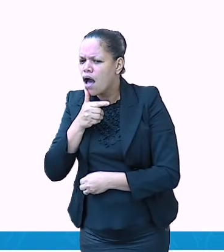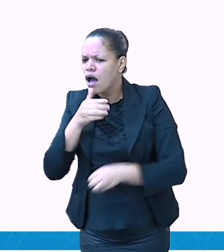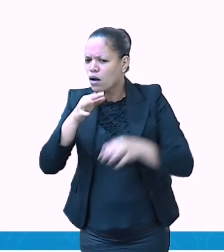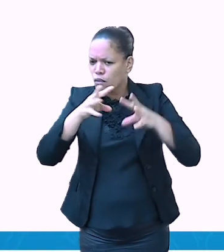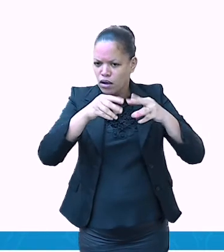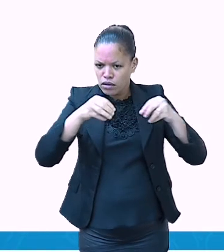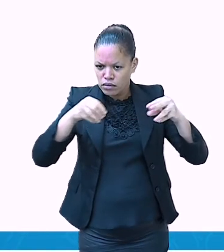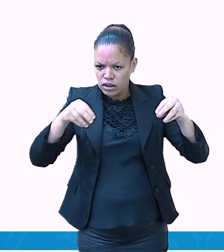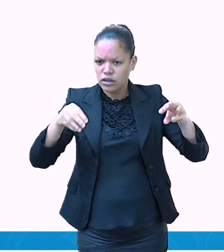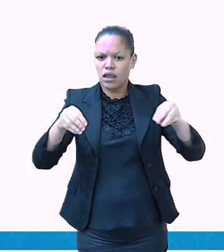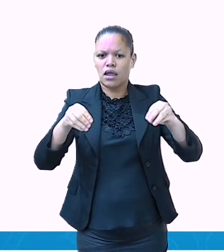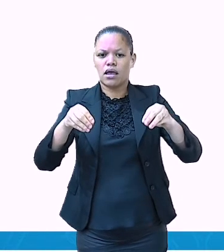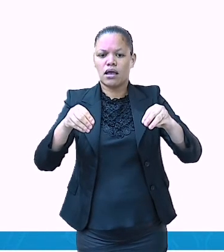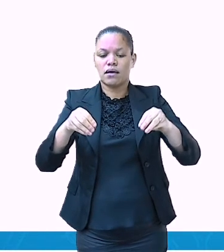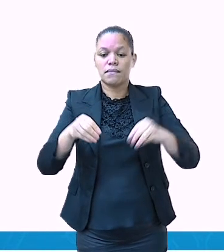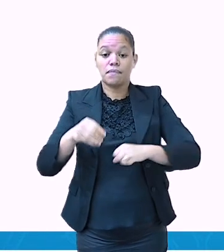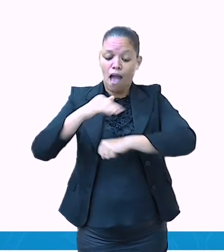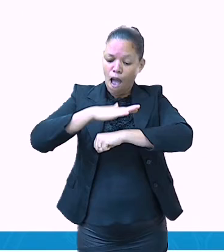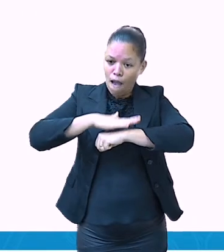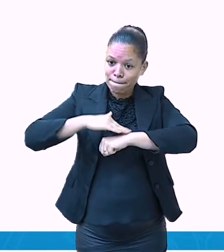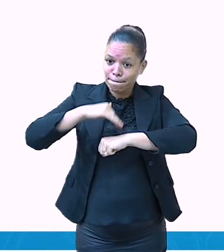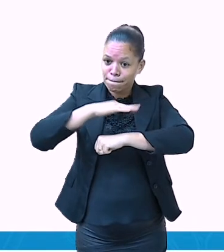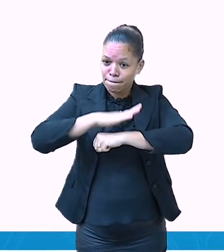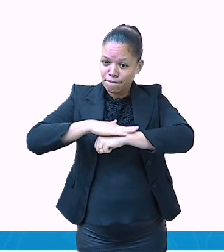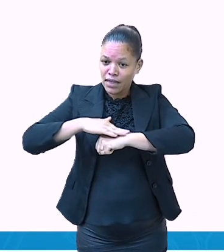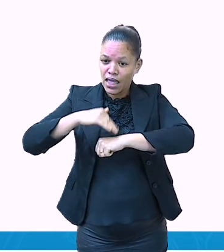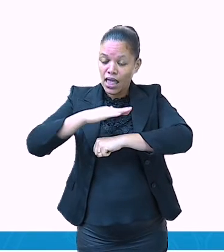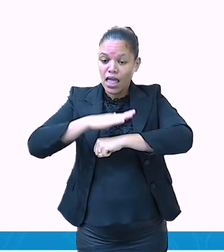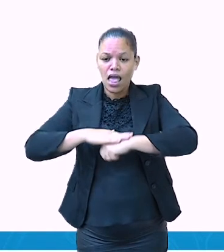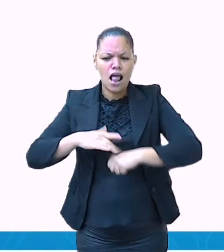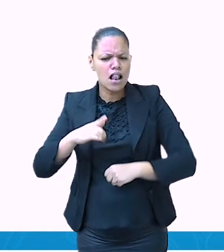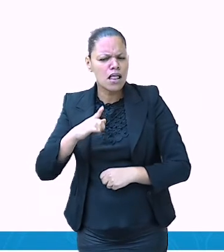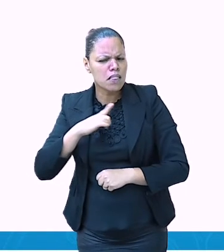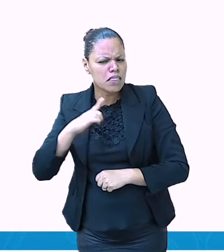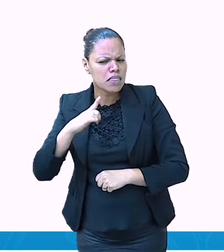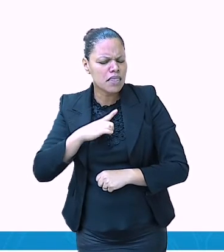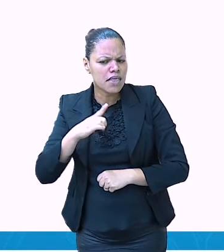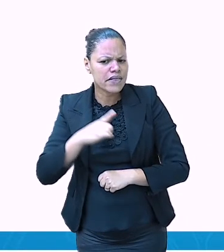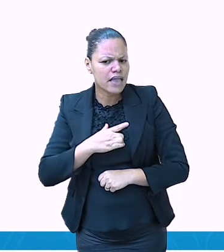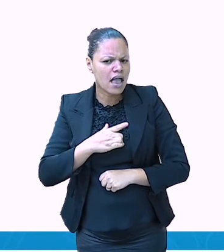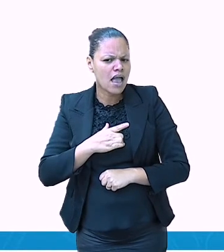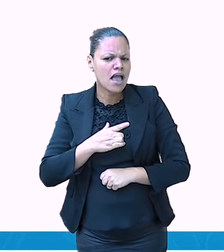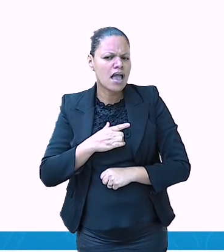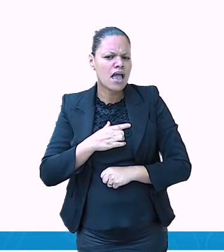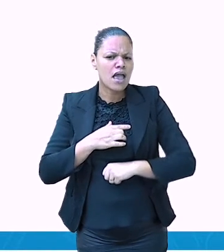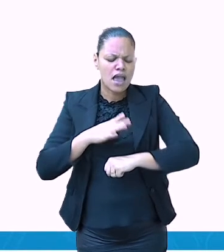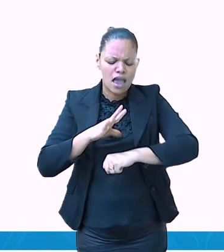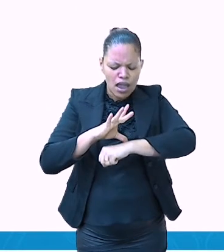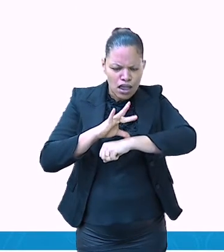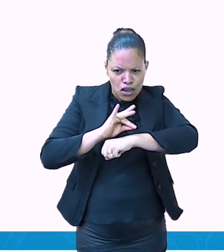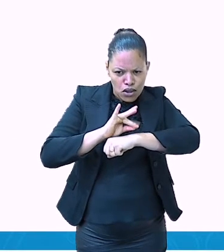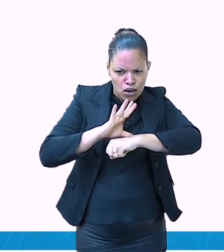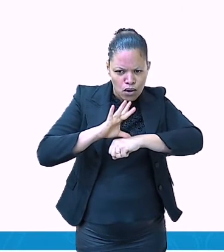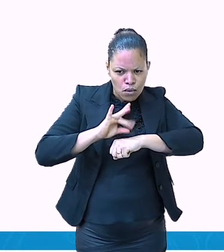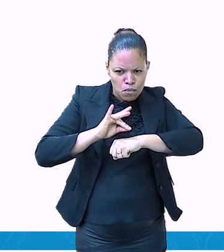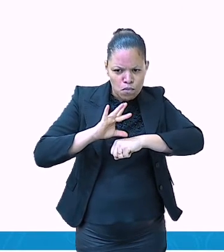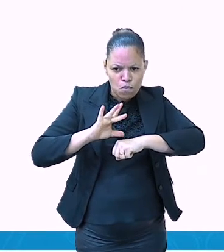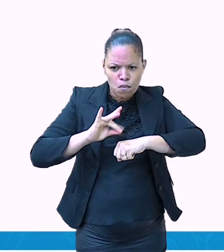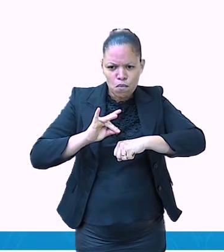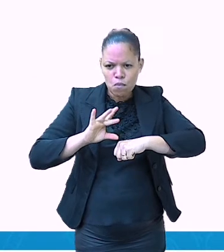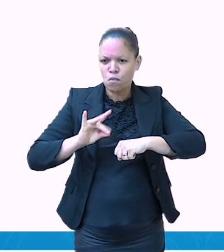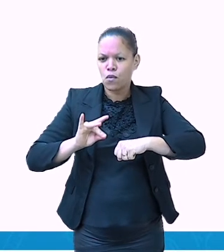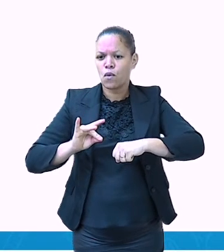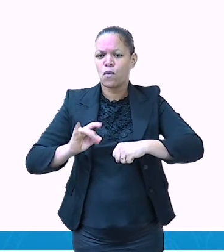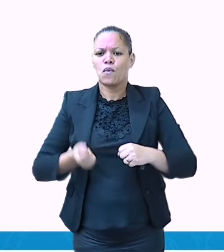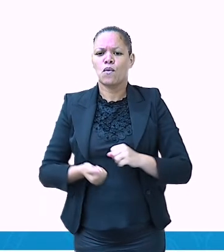pele deles tem aquele muco. Então, quando eles são larvas, eles respiram pelas brânquias e quando eles